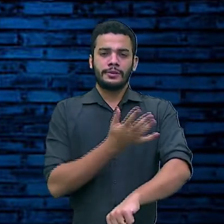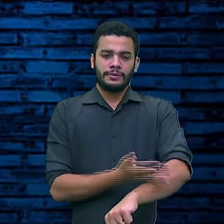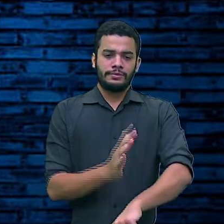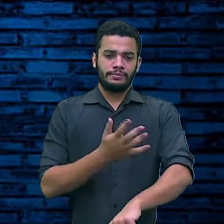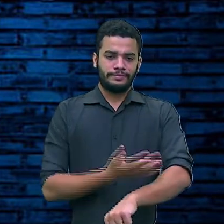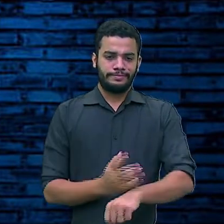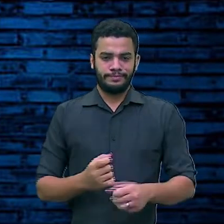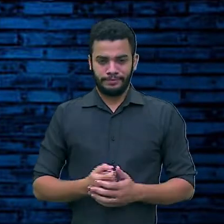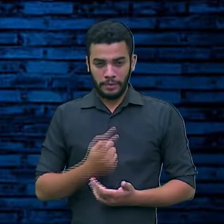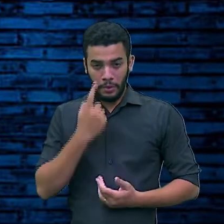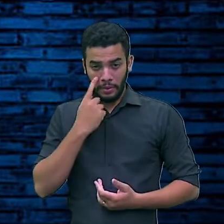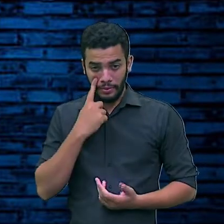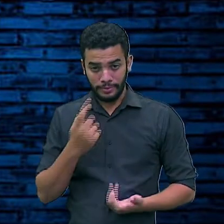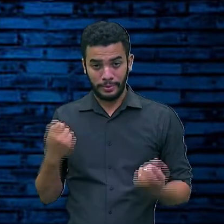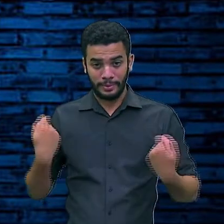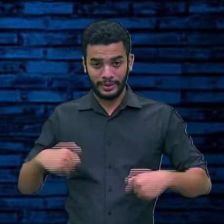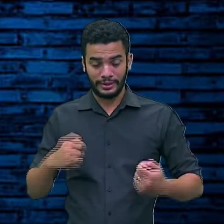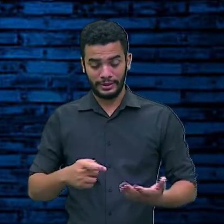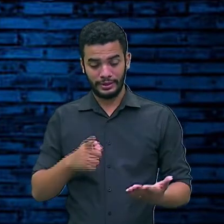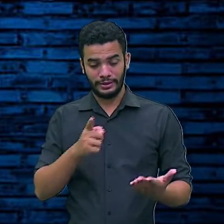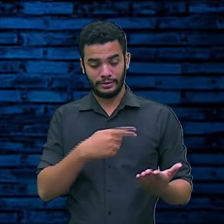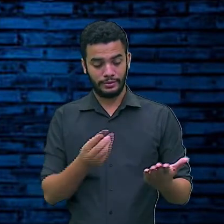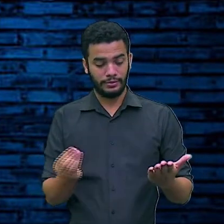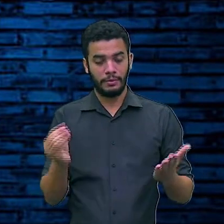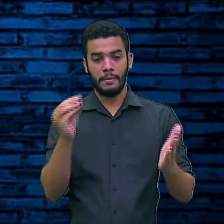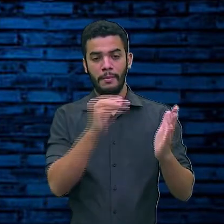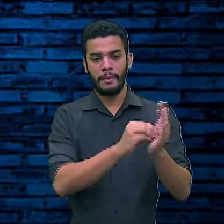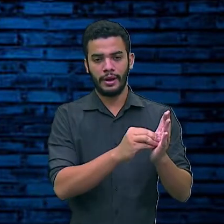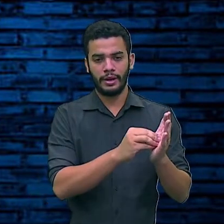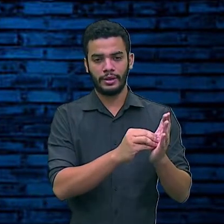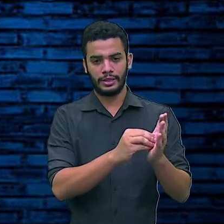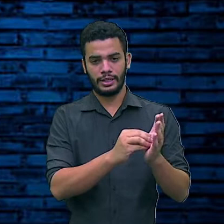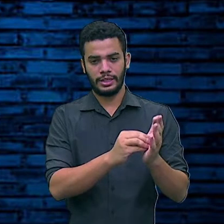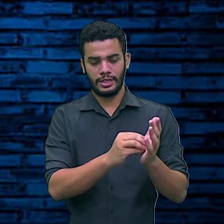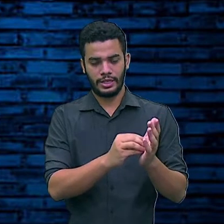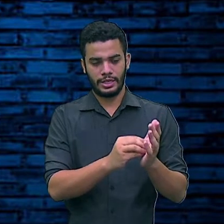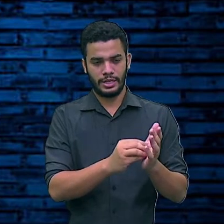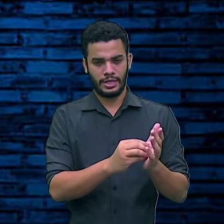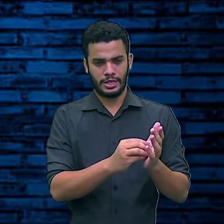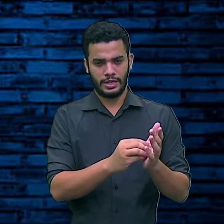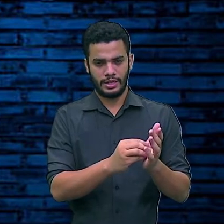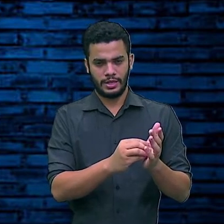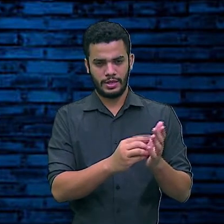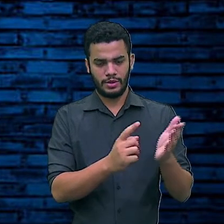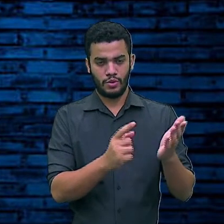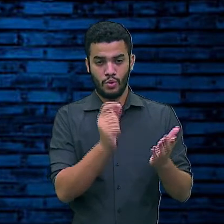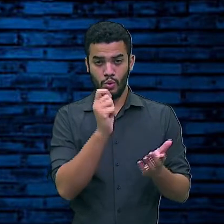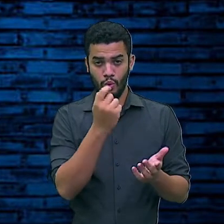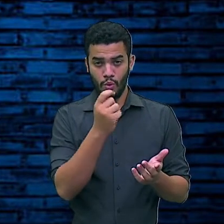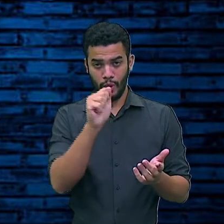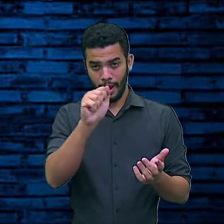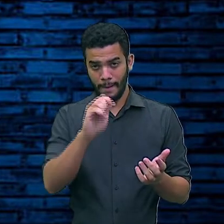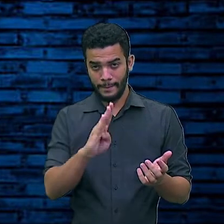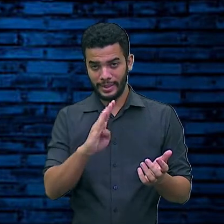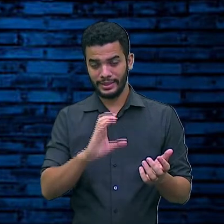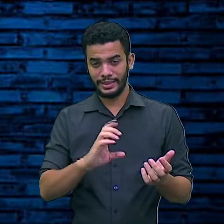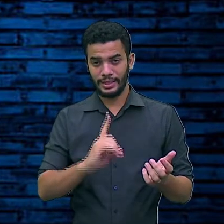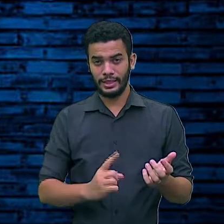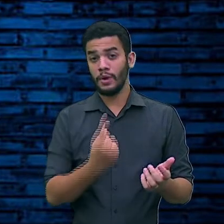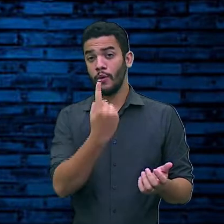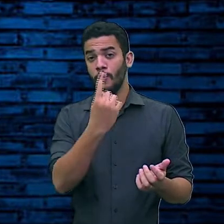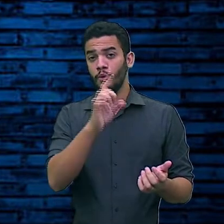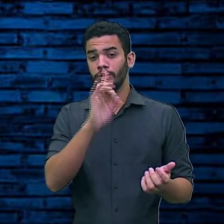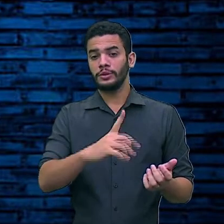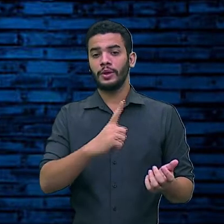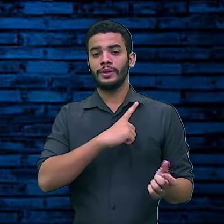a única alternativa em que há predicativo do sujeito. Então, vamos observar as alternativas. Letra A, ela acha